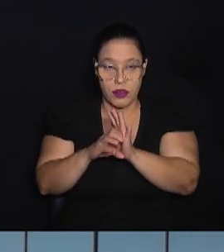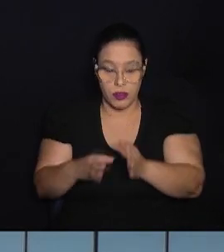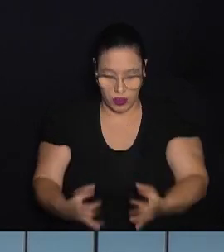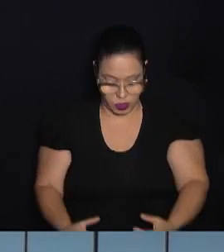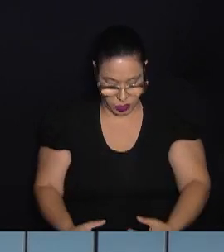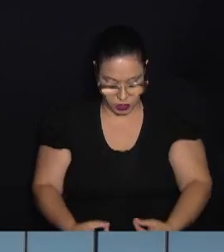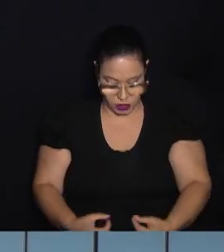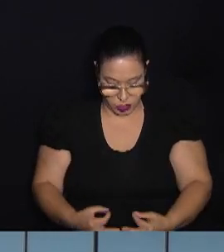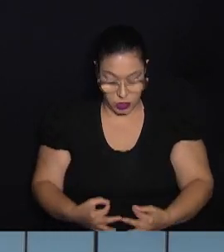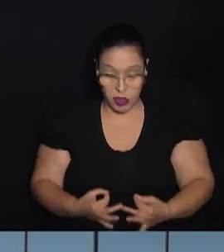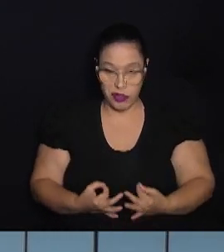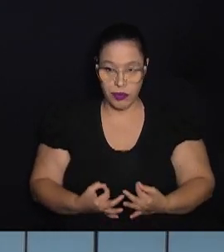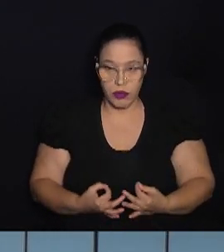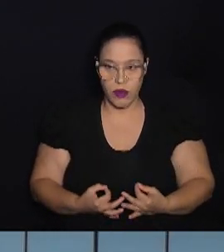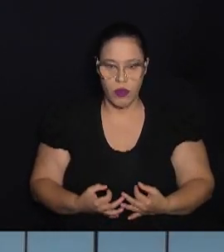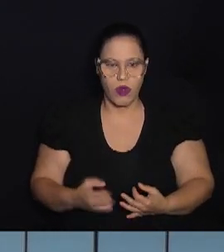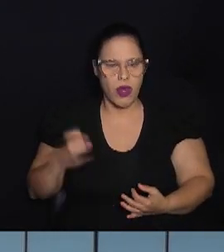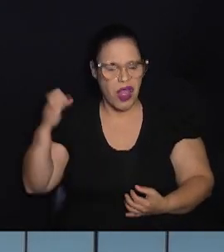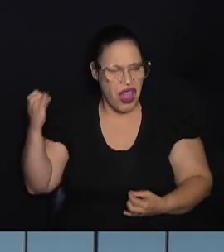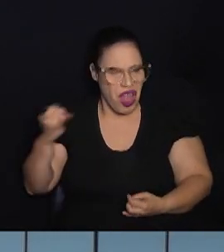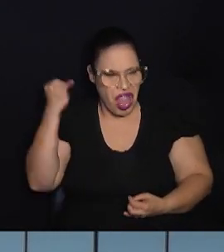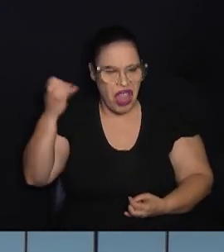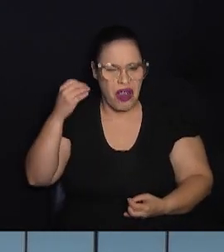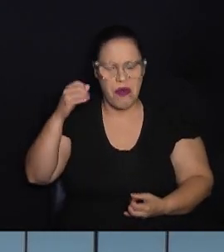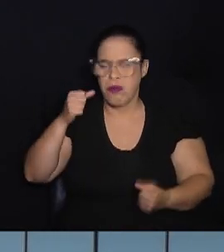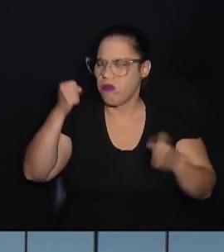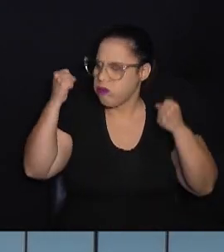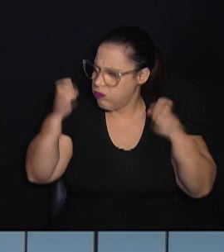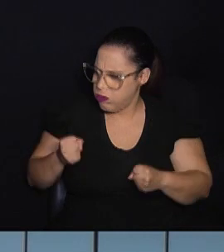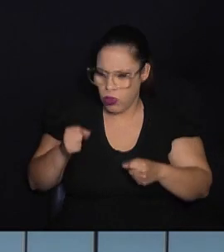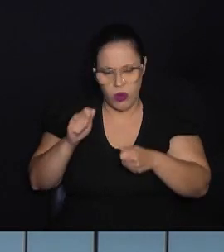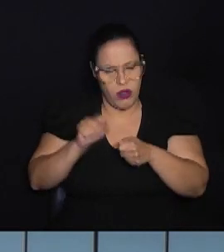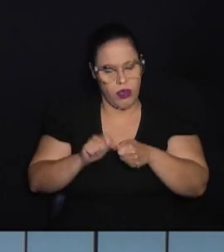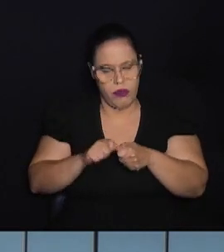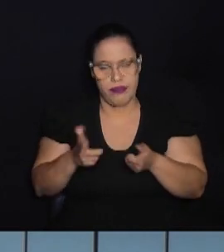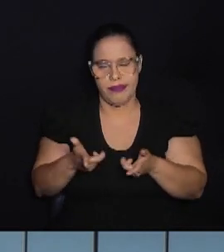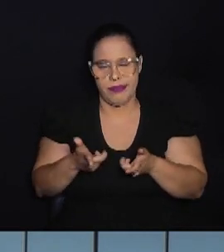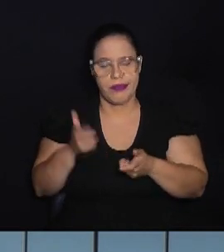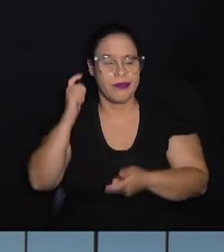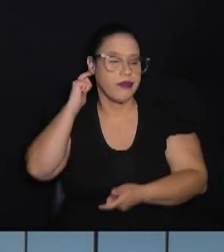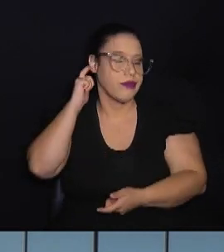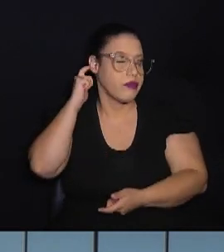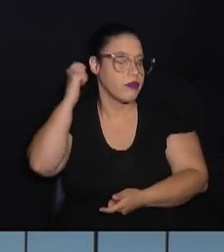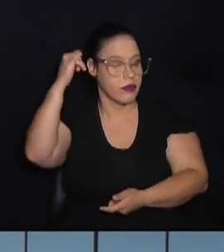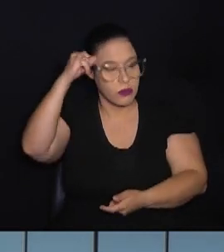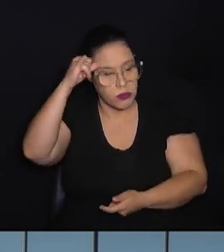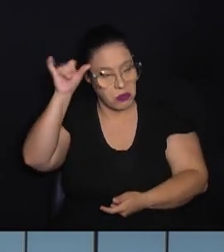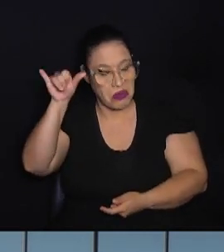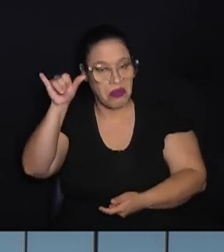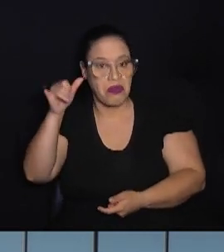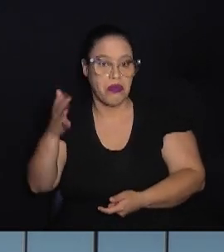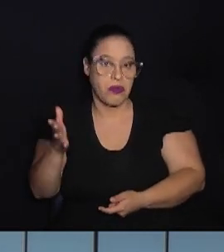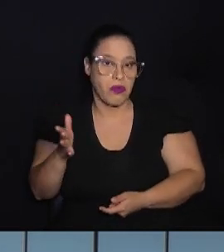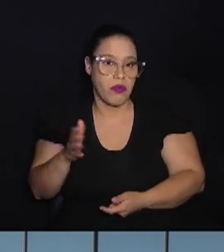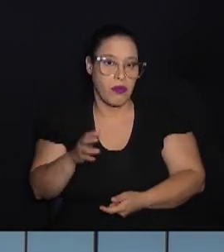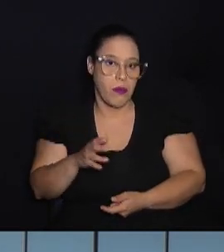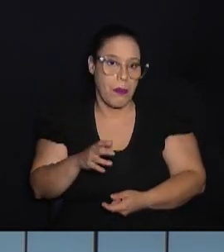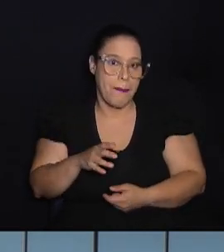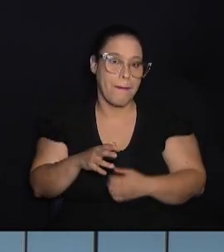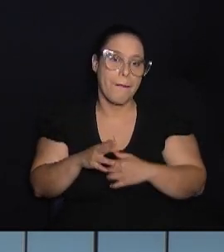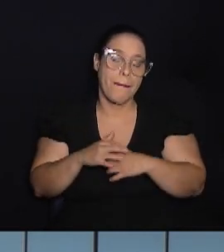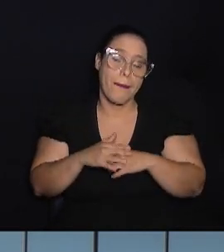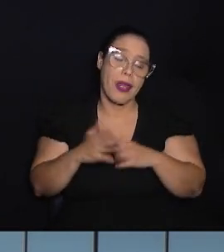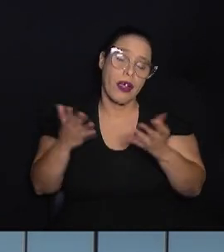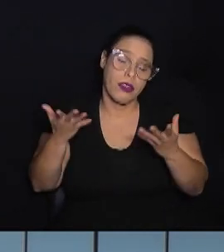de endométrio. O que é fundamental que elas não podem deixar de fazer para aí se prevenir ou, infelizmente, se já